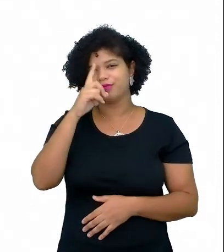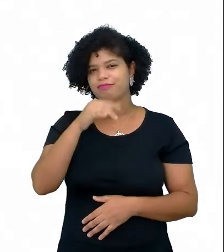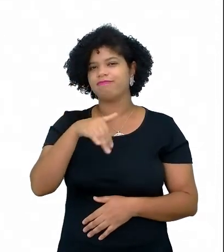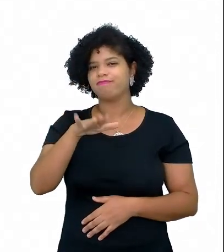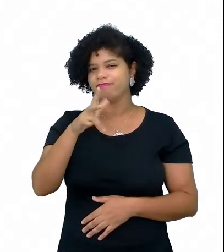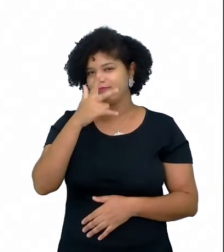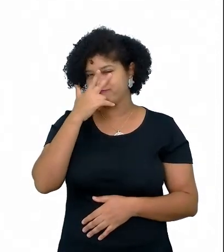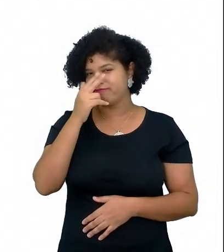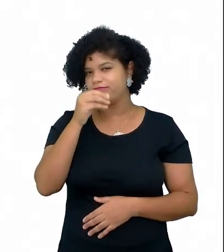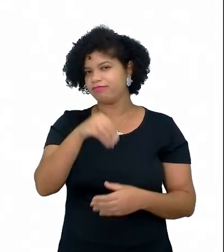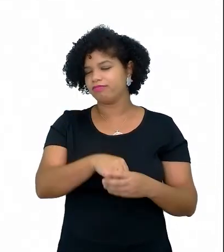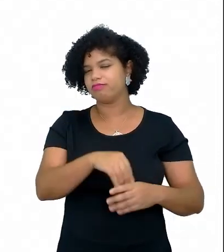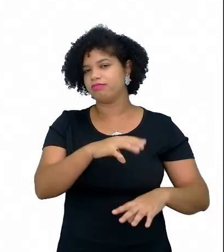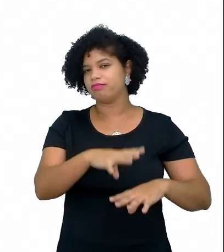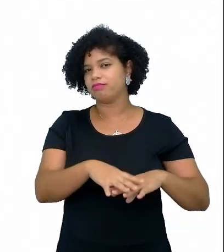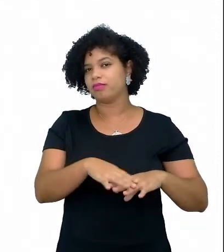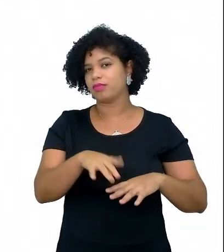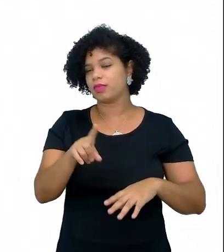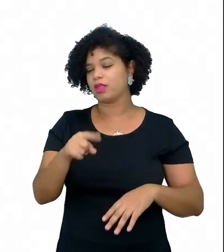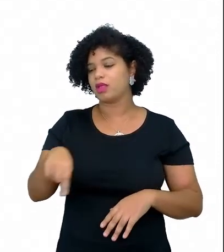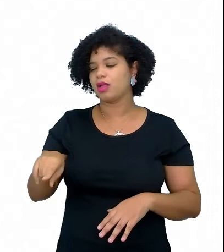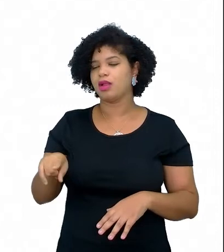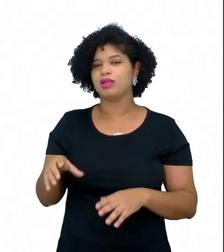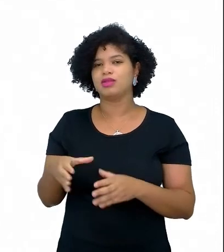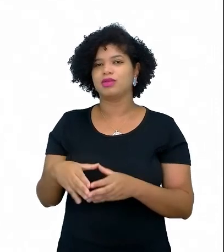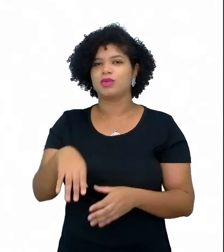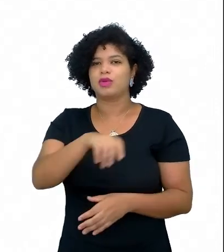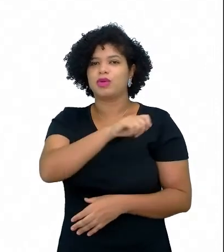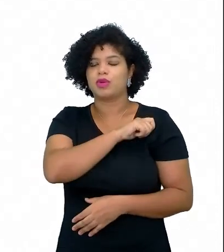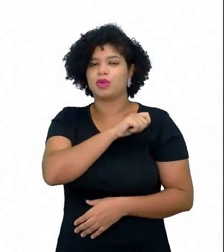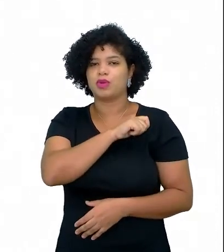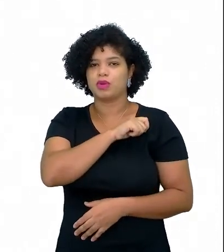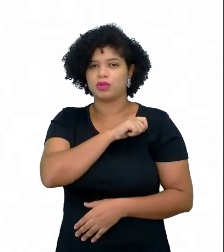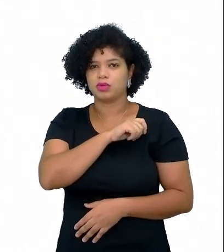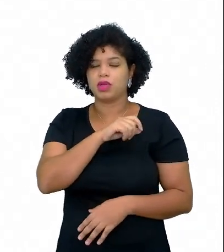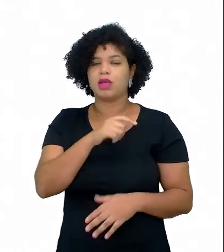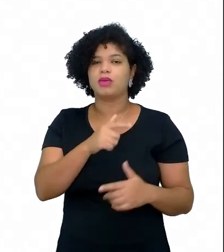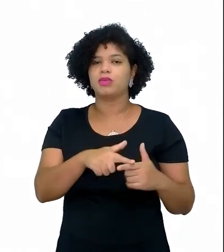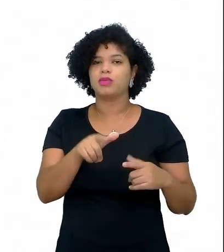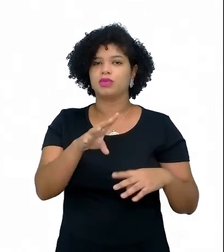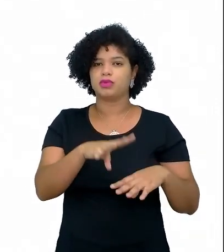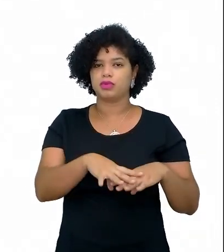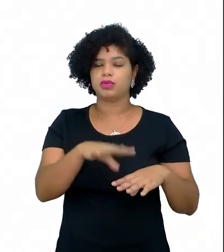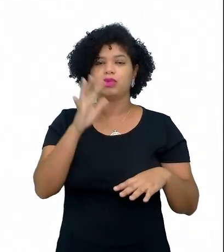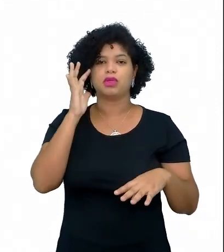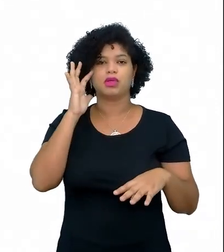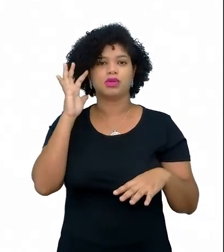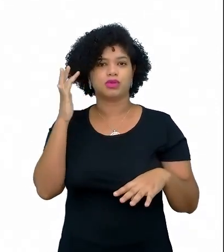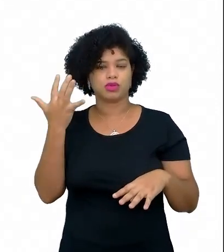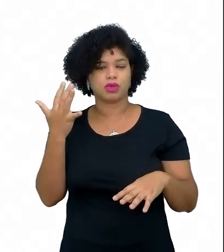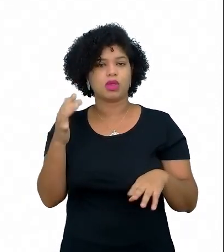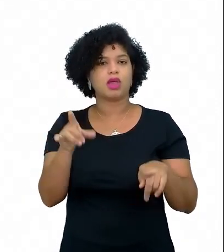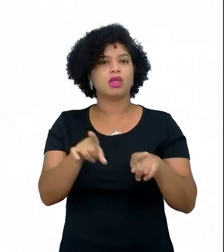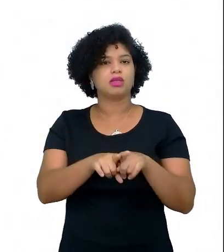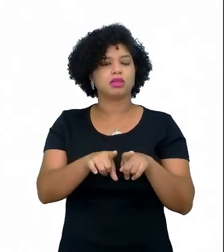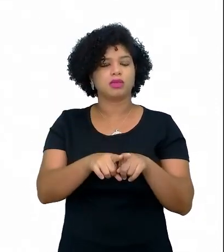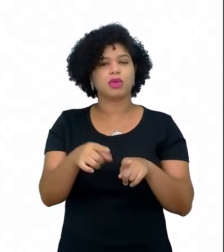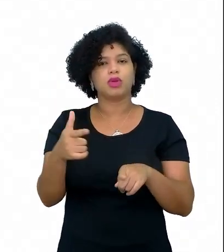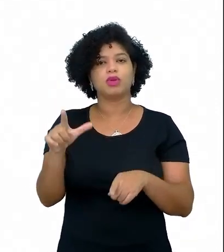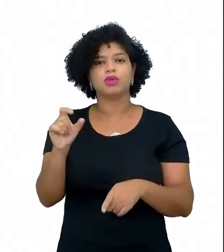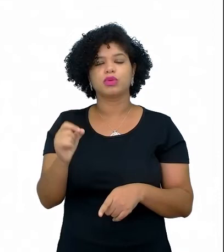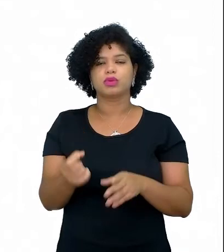na matemática, é fazer com que o aluno, além dele resolver situações, problemas, que é a outra parte, que é